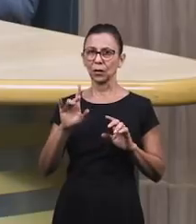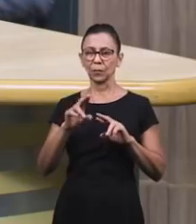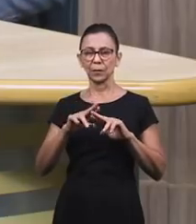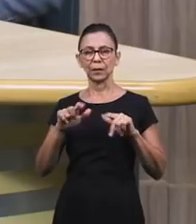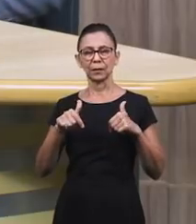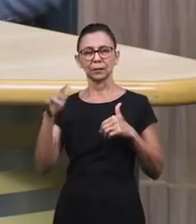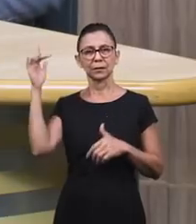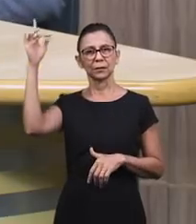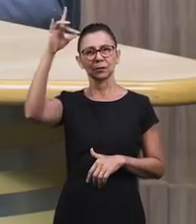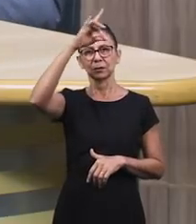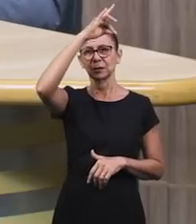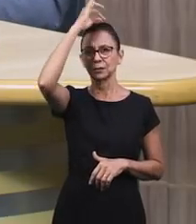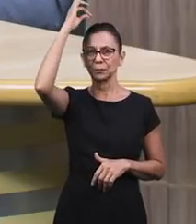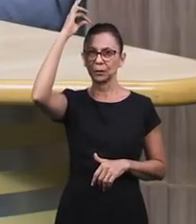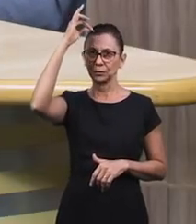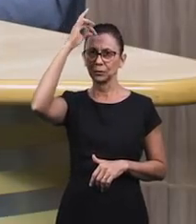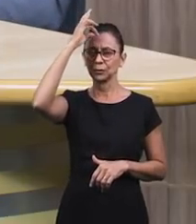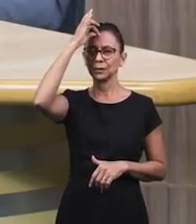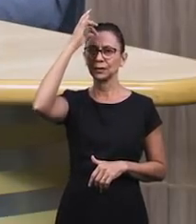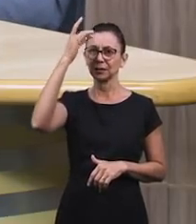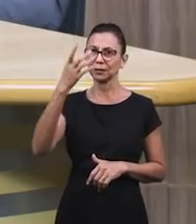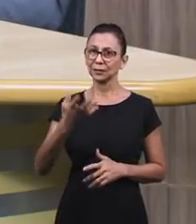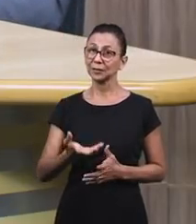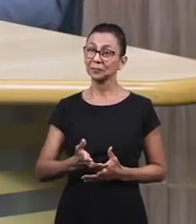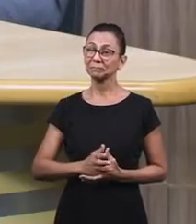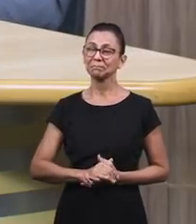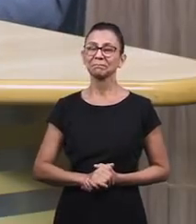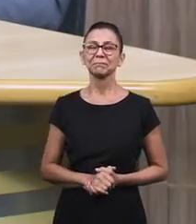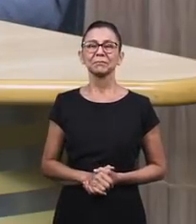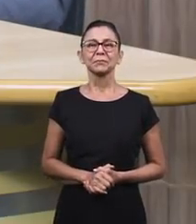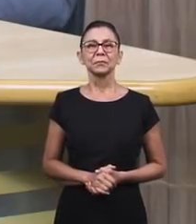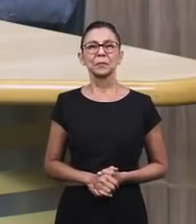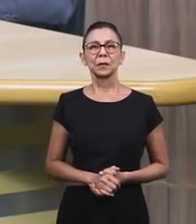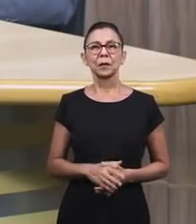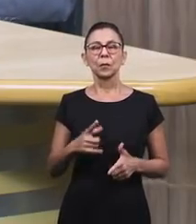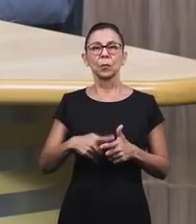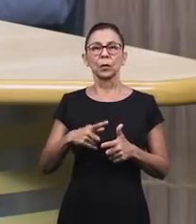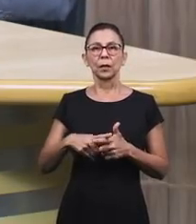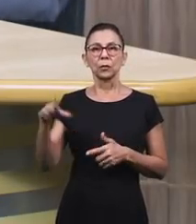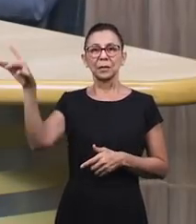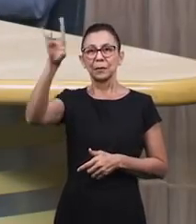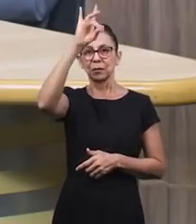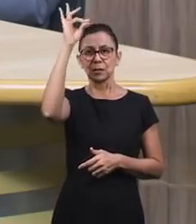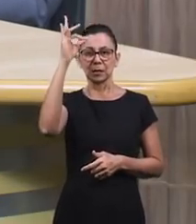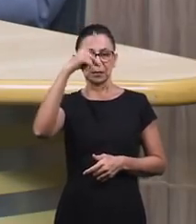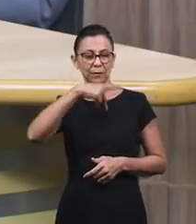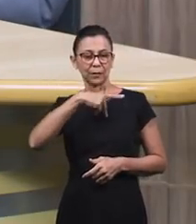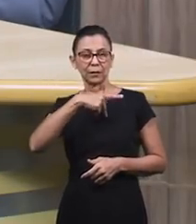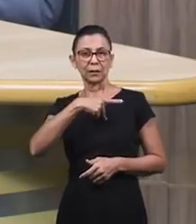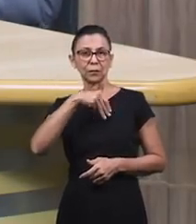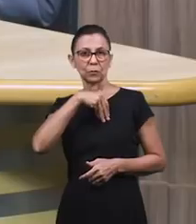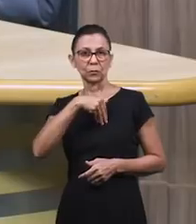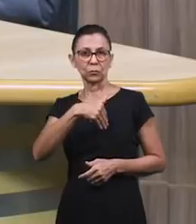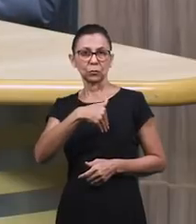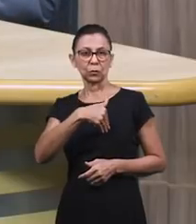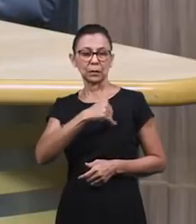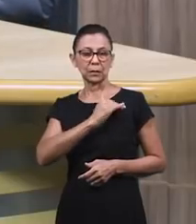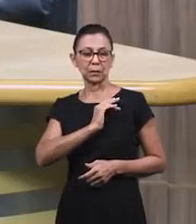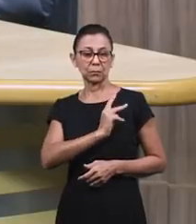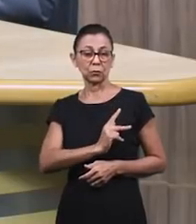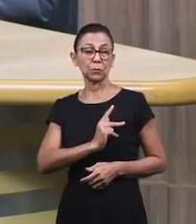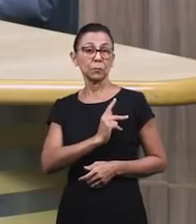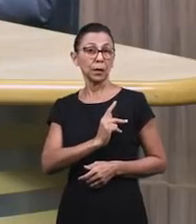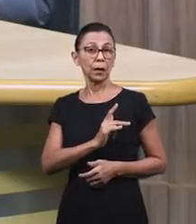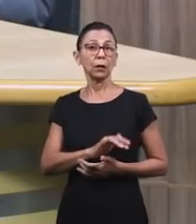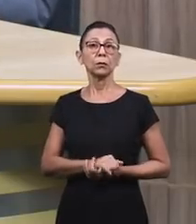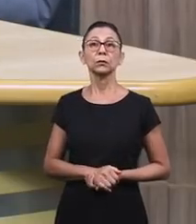você vai falar o Filho sem falar da outra figura da Trindade? Está lá o Espírito Santo, que és tu, Senhor. Por que ele falou Senhor? Porque o Espírito Santo falou, olha, Jesus